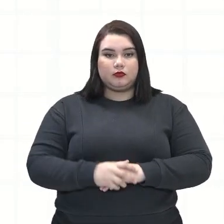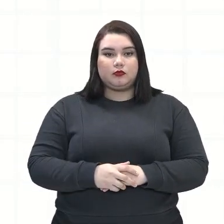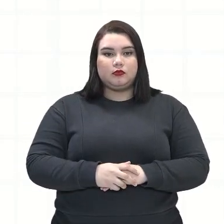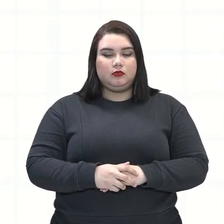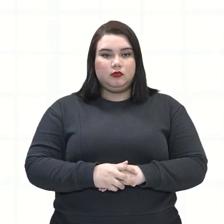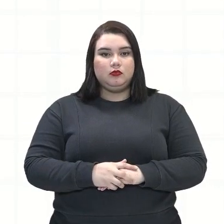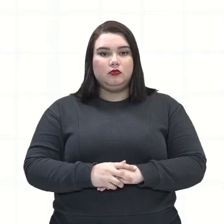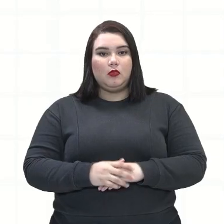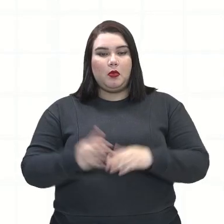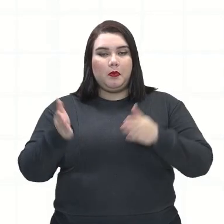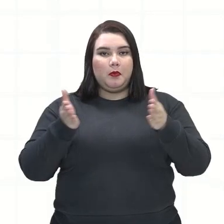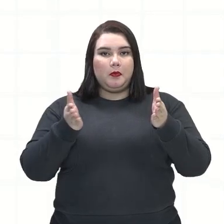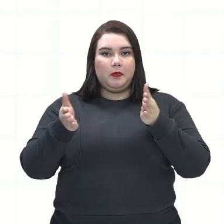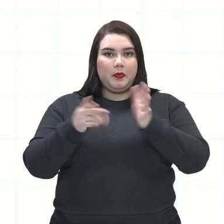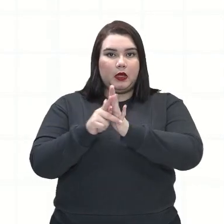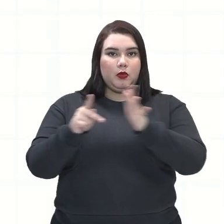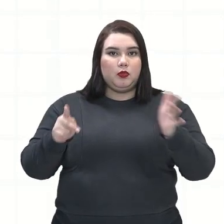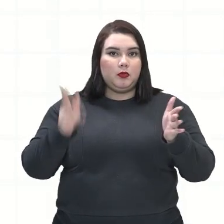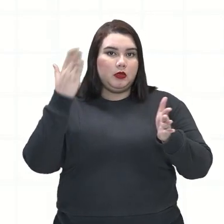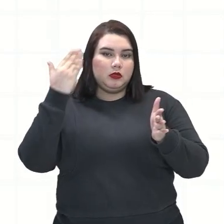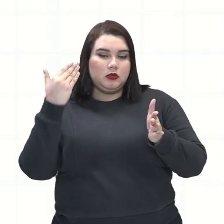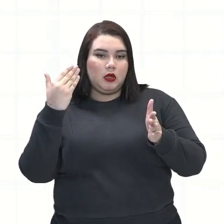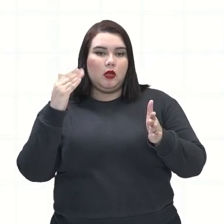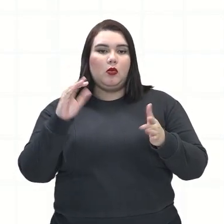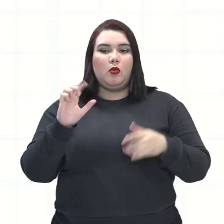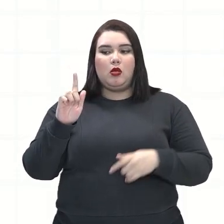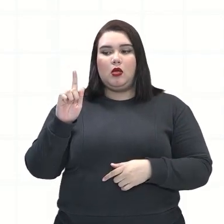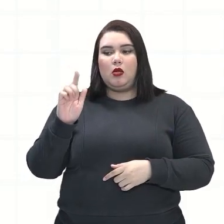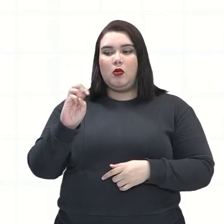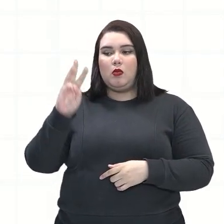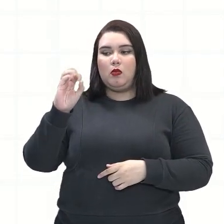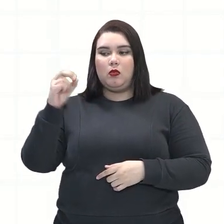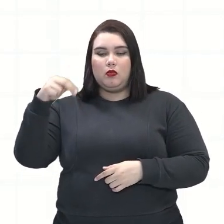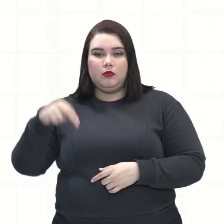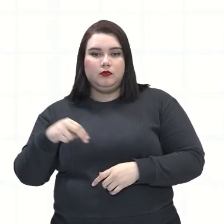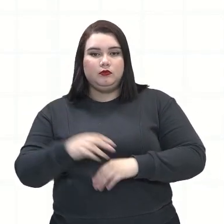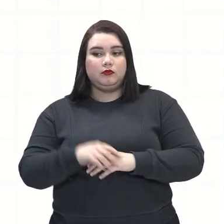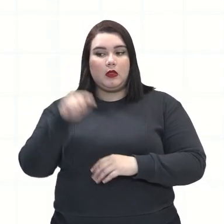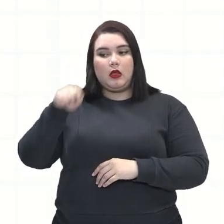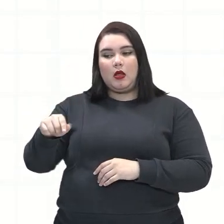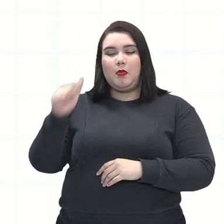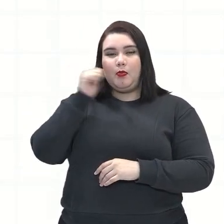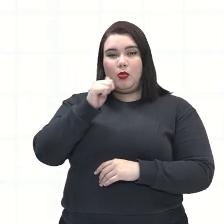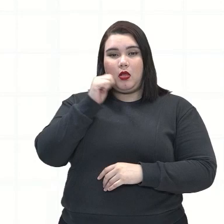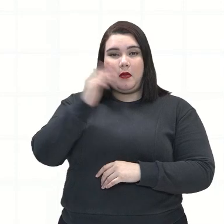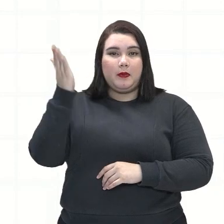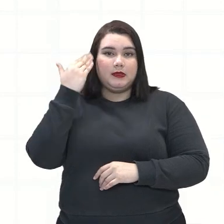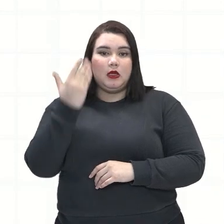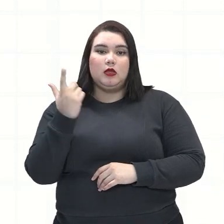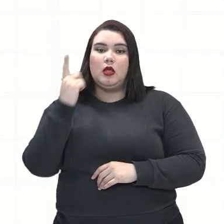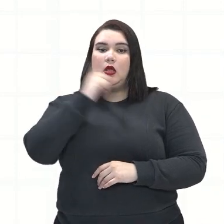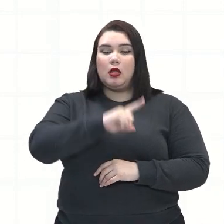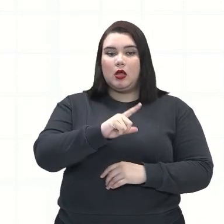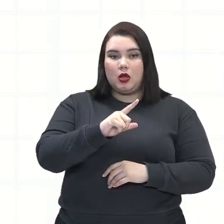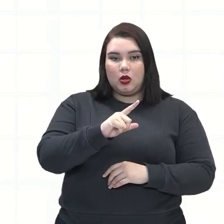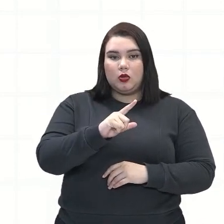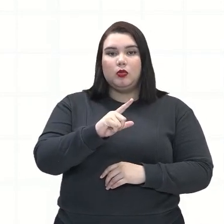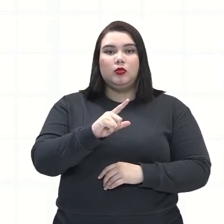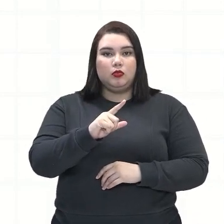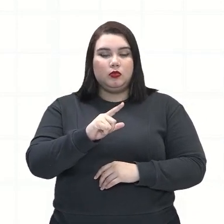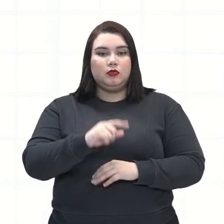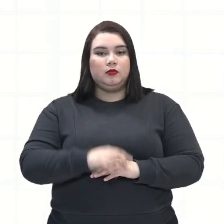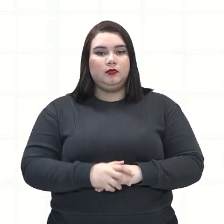No passado, ele fica won. Ela ganhou a lot of money. Então, este a